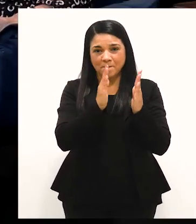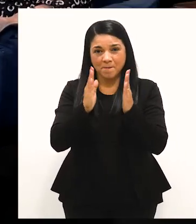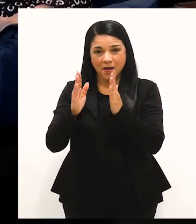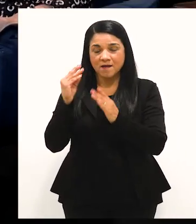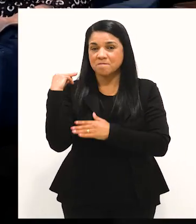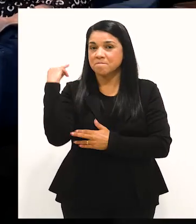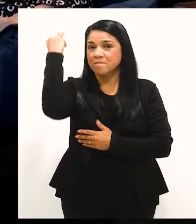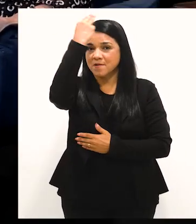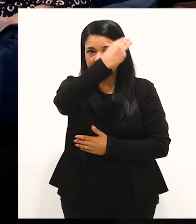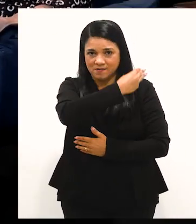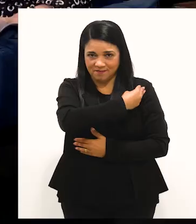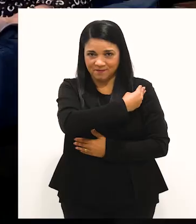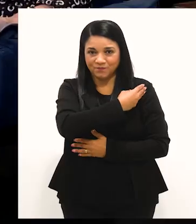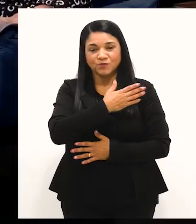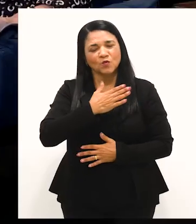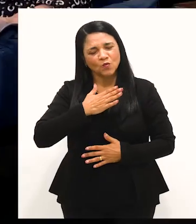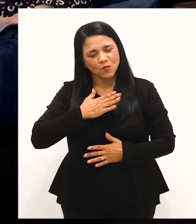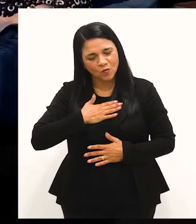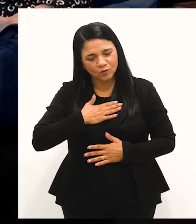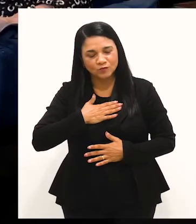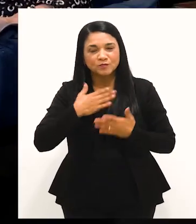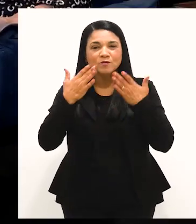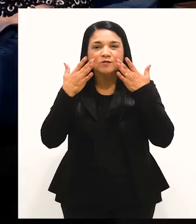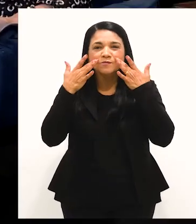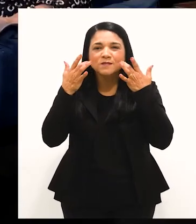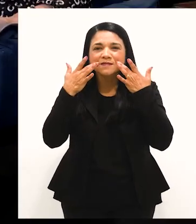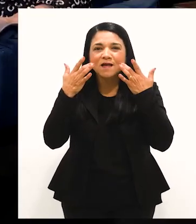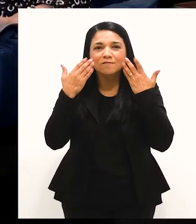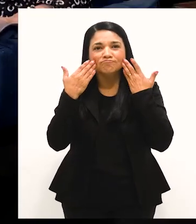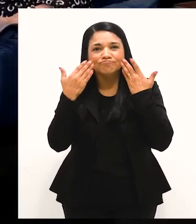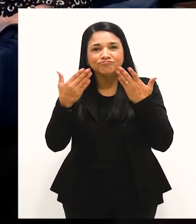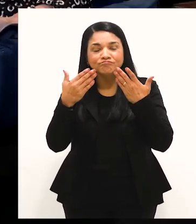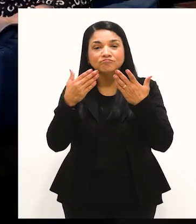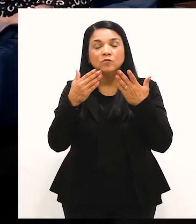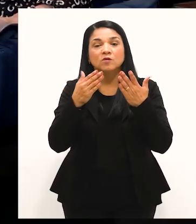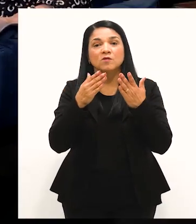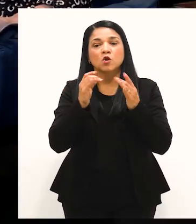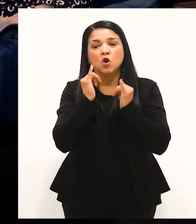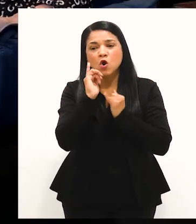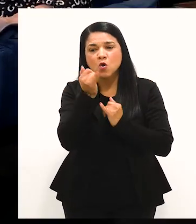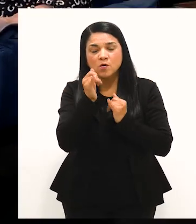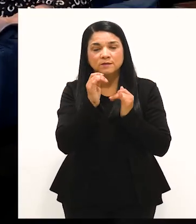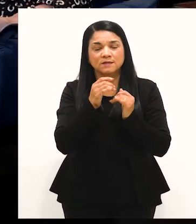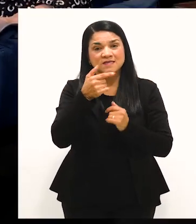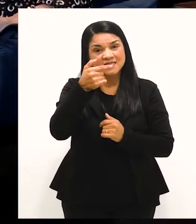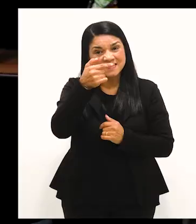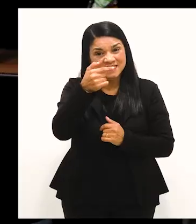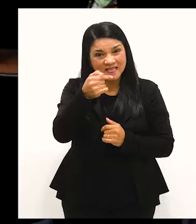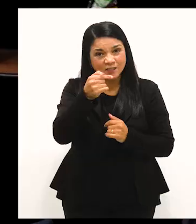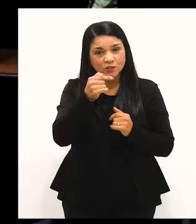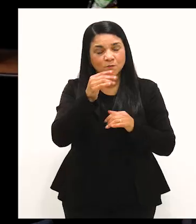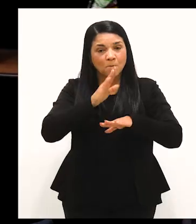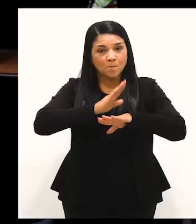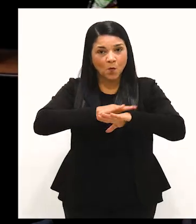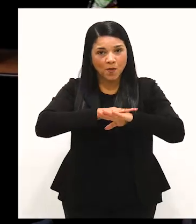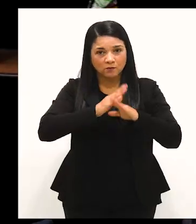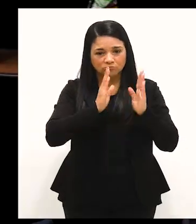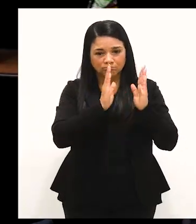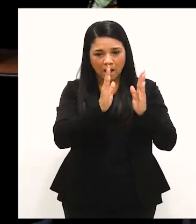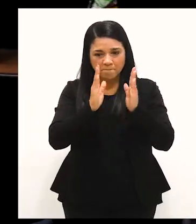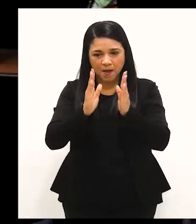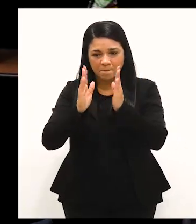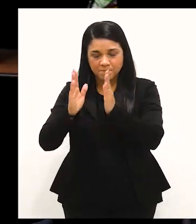Maria. Jura? A Sete Dores de Maria, porque Também a Sete Dores de gosto. Maria é o espetáculo que você conta os 7 momentos do sofrimento da